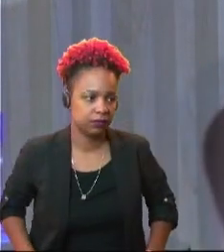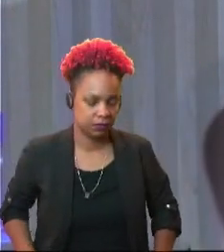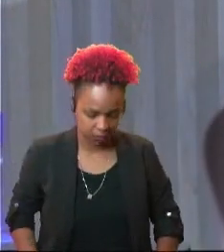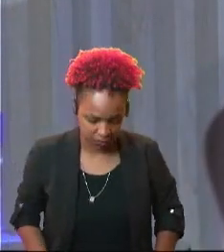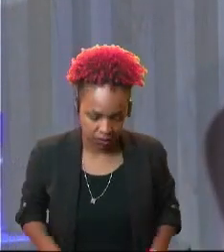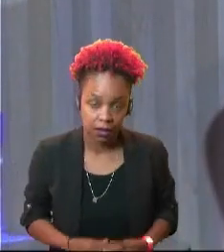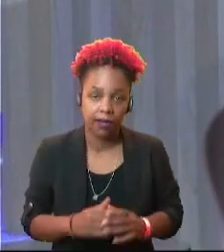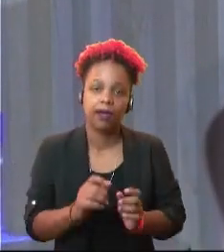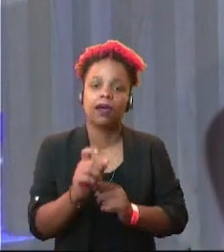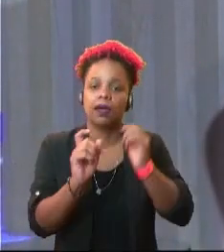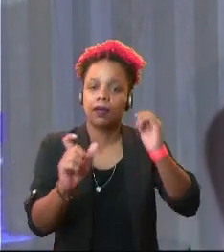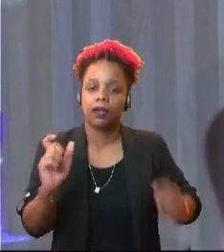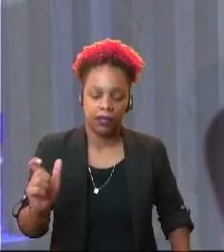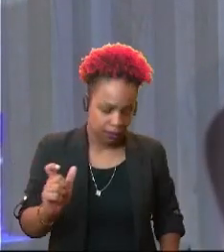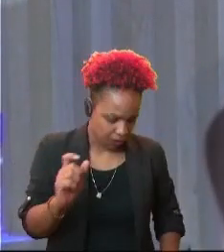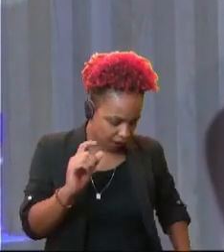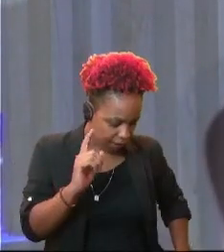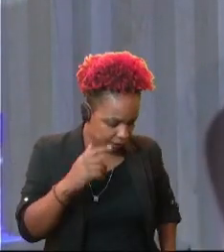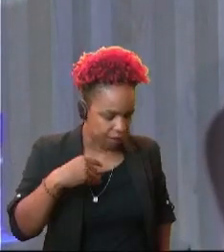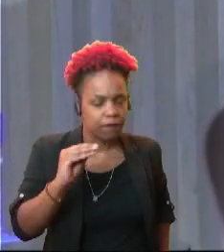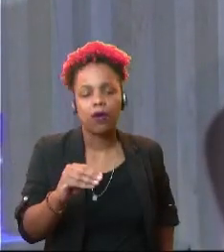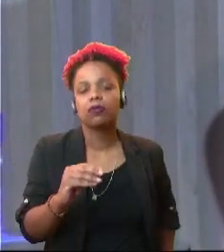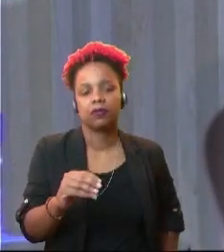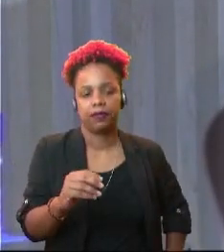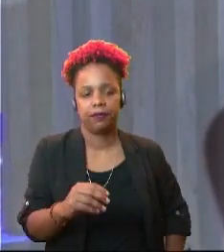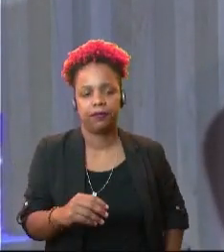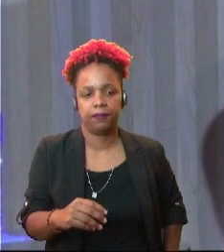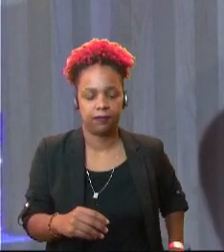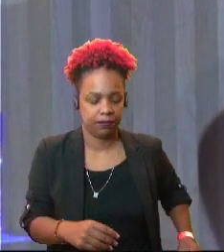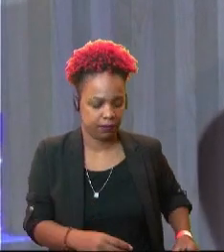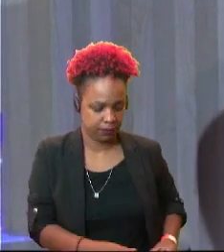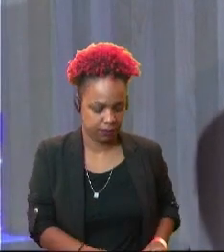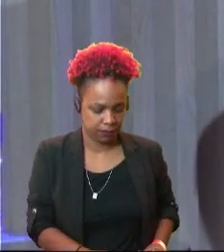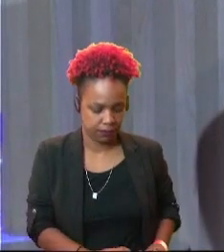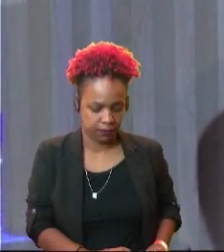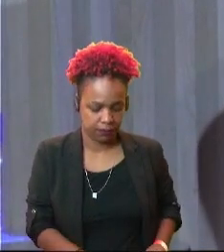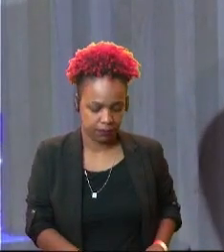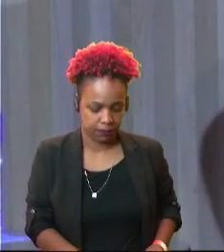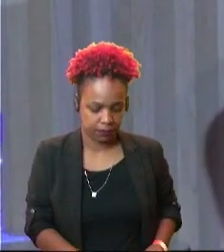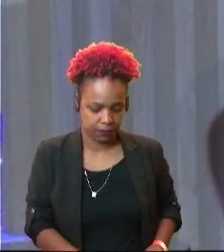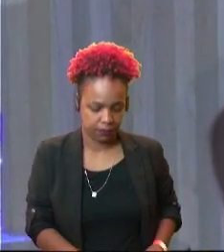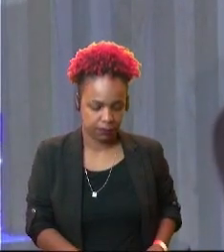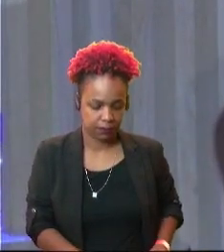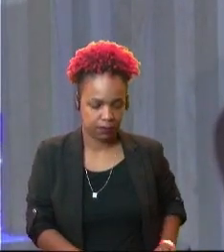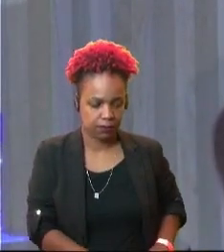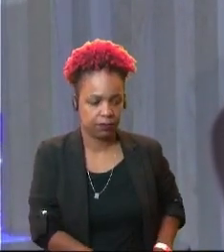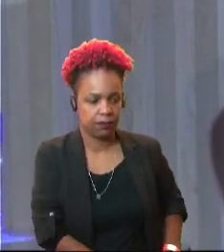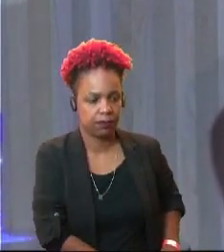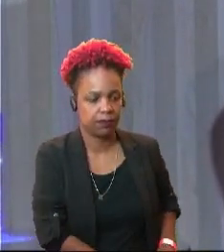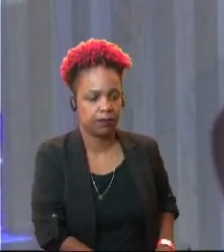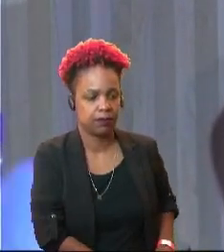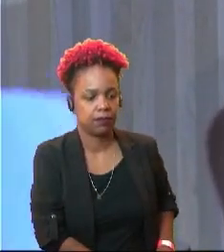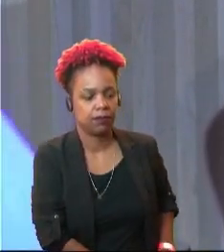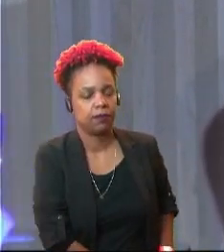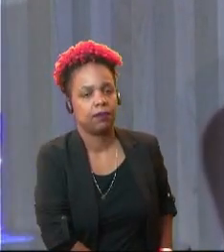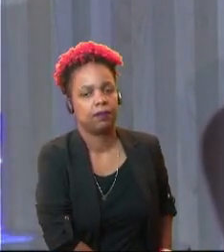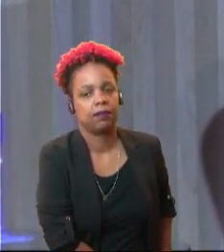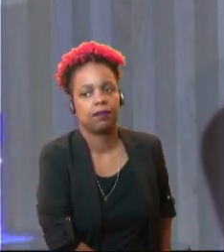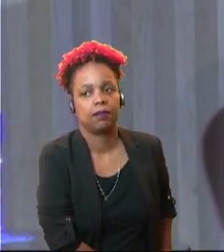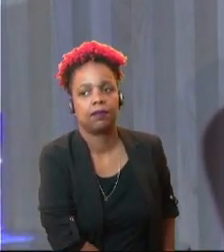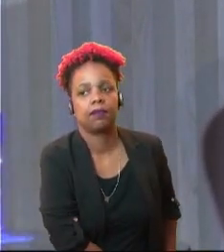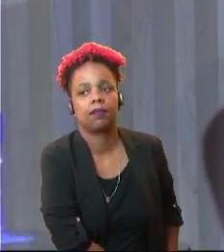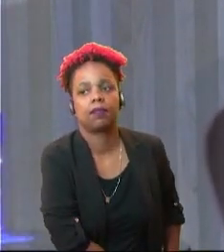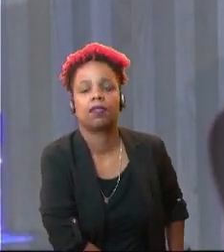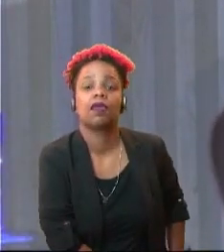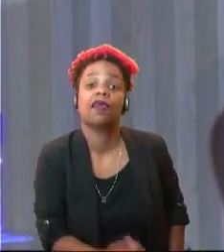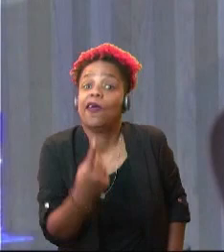Em uma palavra, o que está faltando aqui, o que está faltando na cooperação, no sucesso da cooperação internacional? Uma